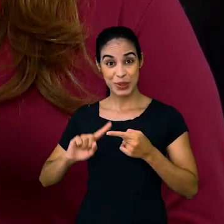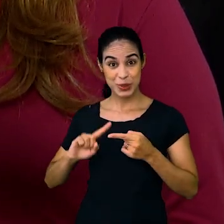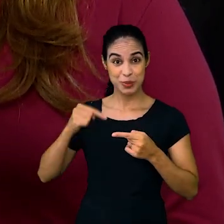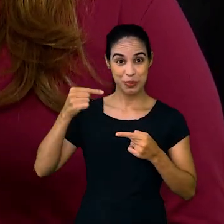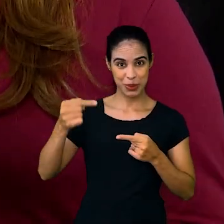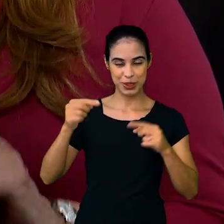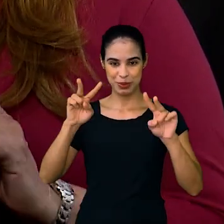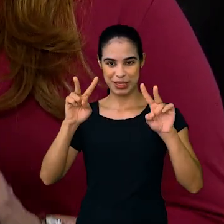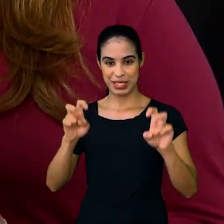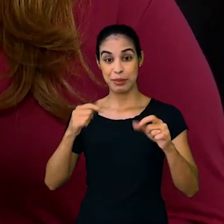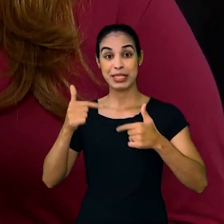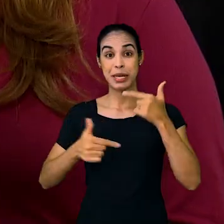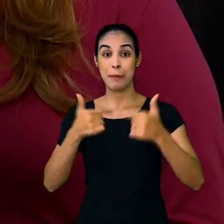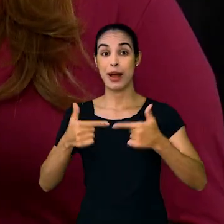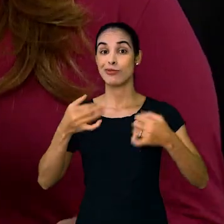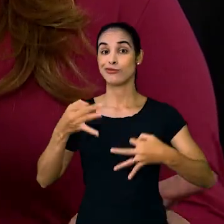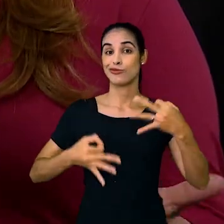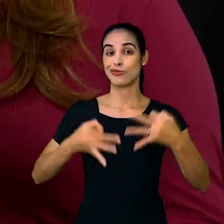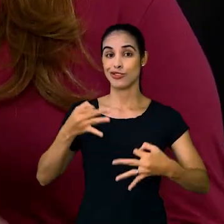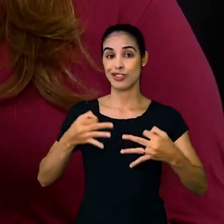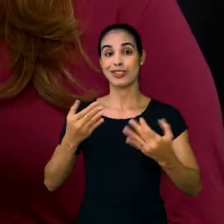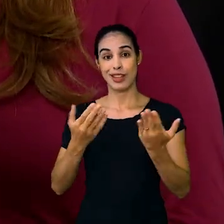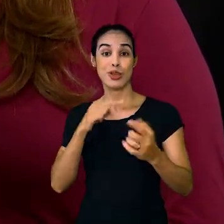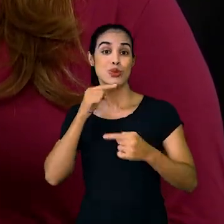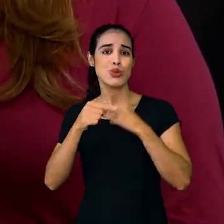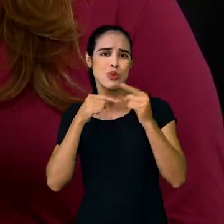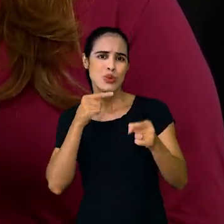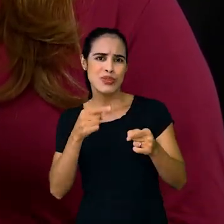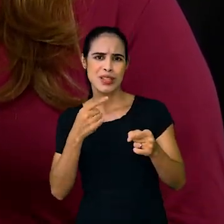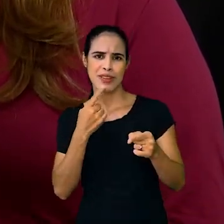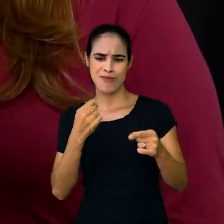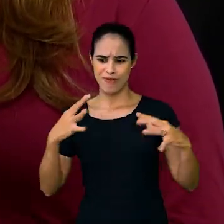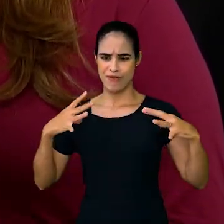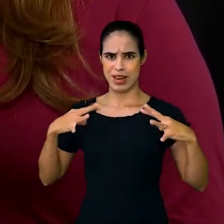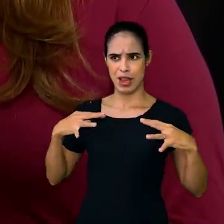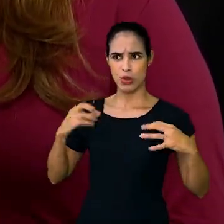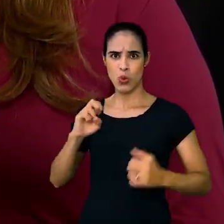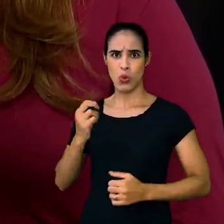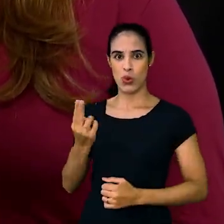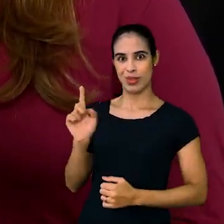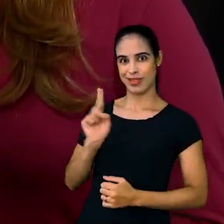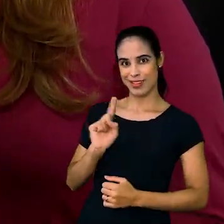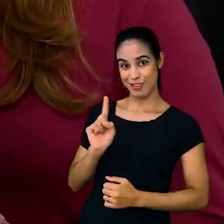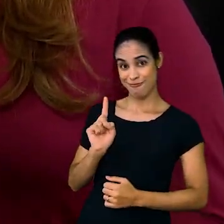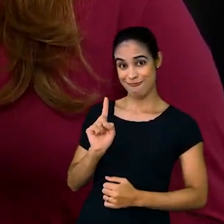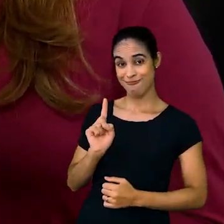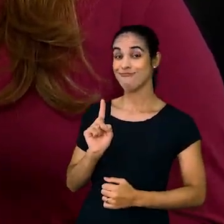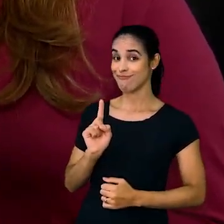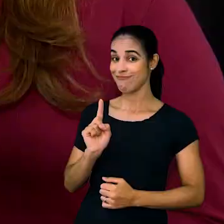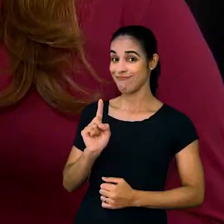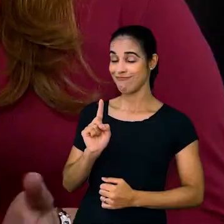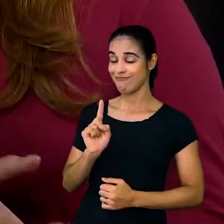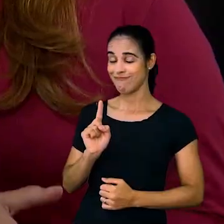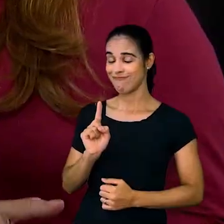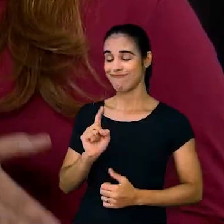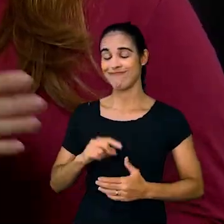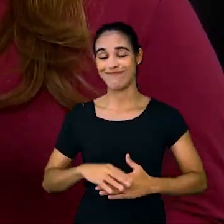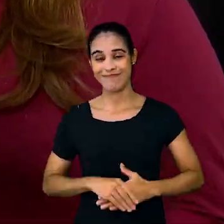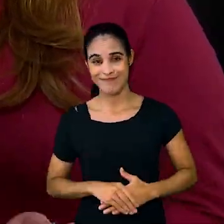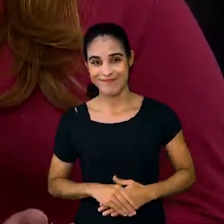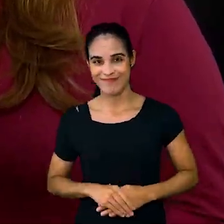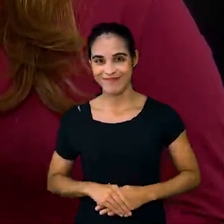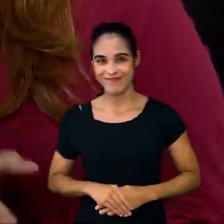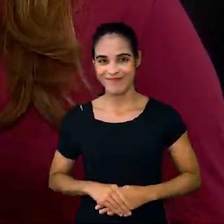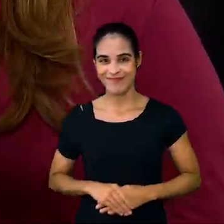programa Trabalho e Justiça, a gente vai tirar essa dúvida que, afinal, como você disse, é bem comum nessa época. Afinal, carnaval